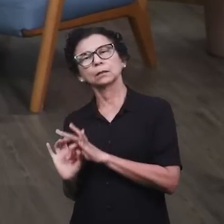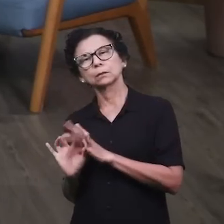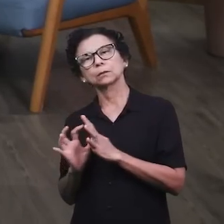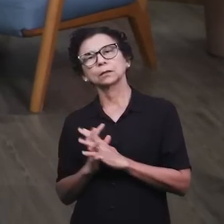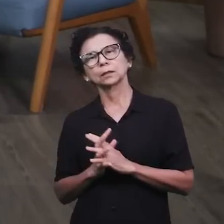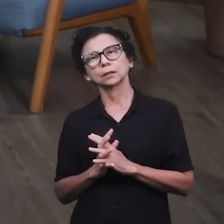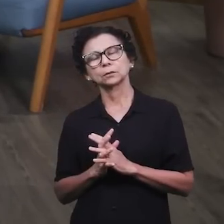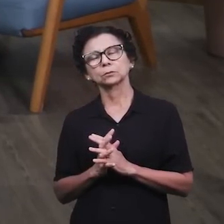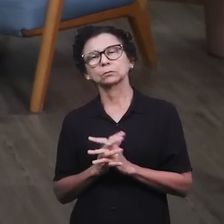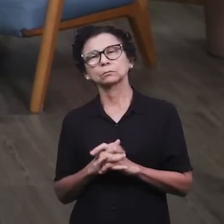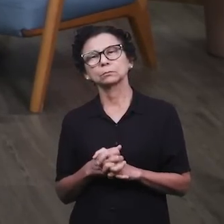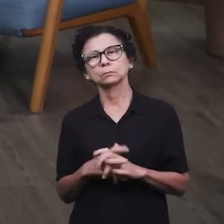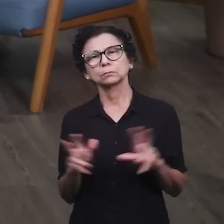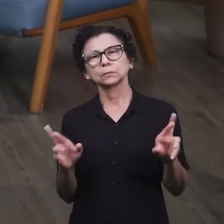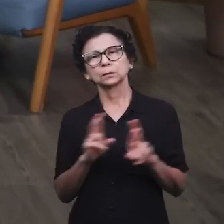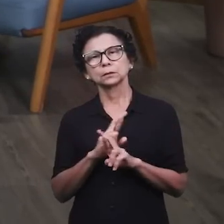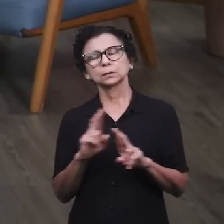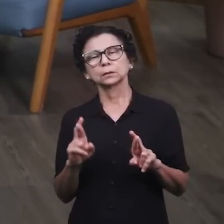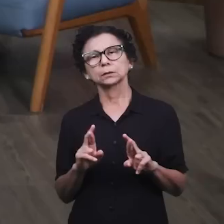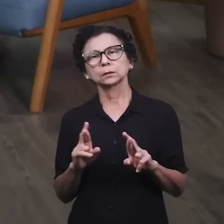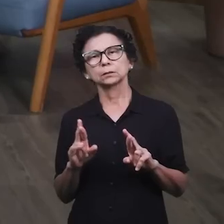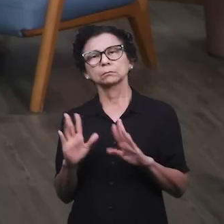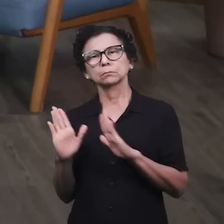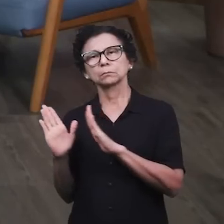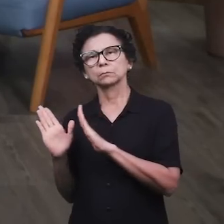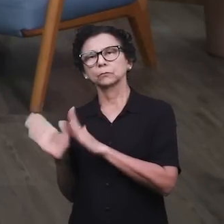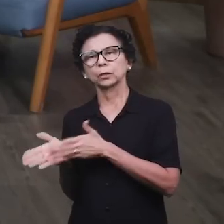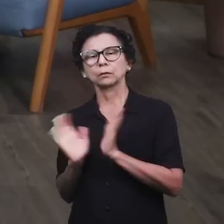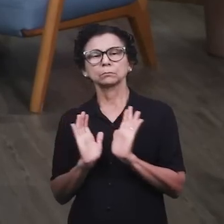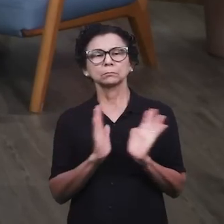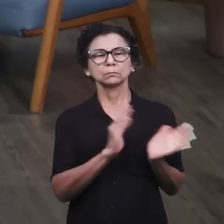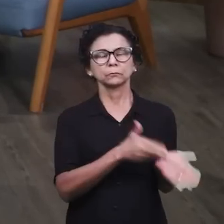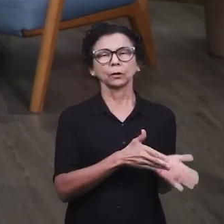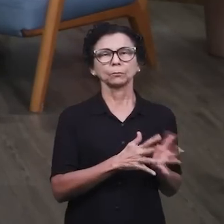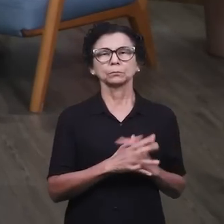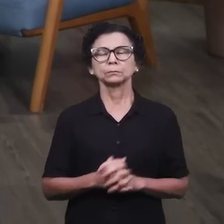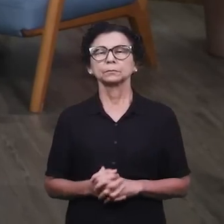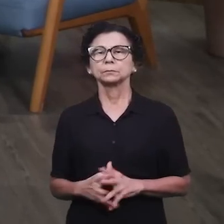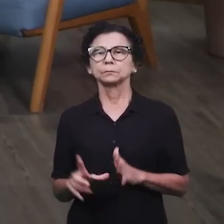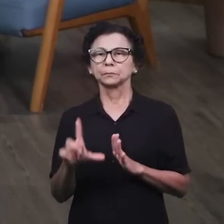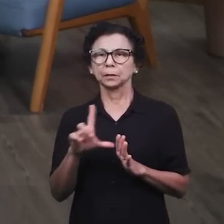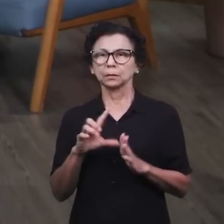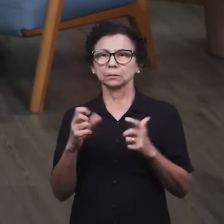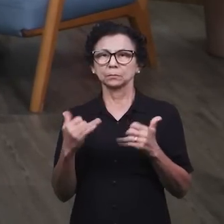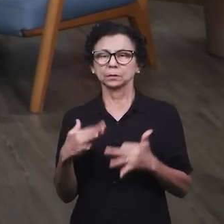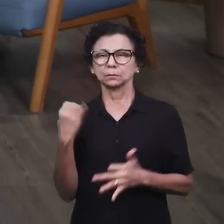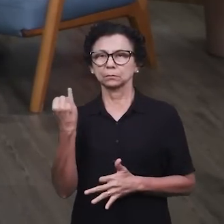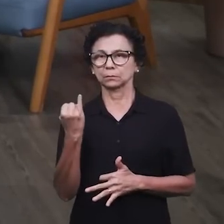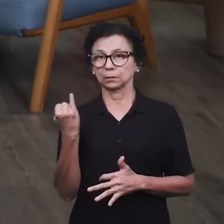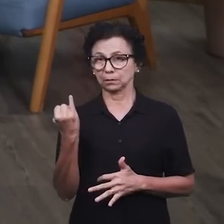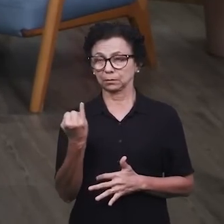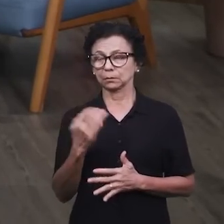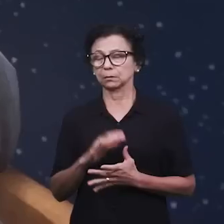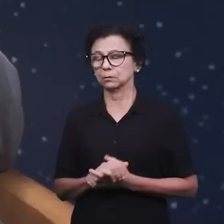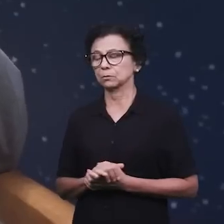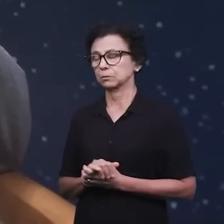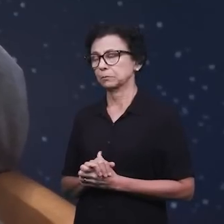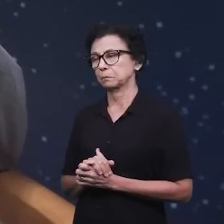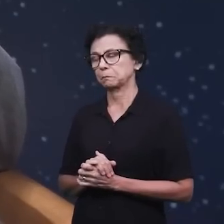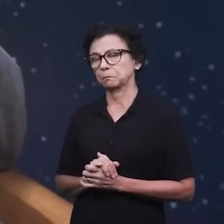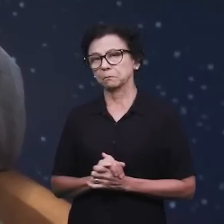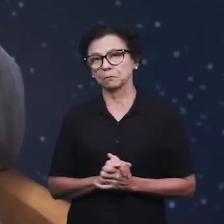ao Evangelho de Mateus, as parábolas do reino, em Mateus 13, como é que a gente pode, de antemão, entender todo